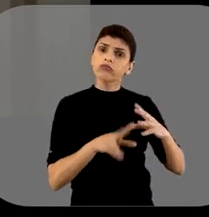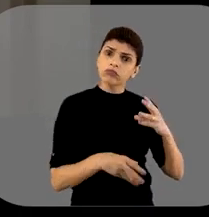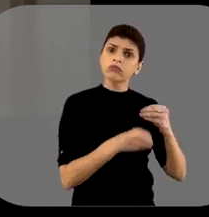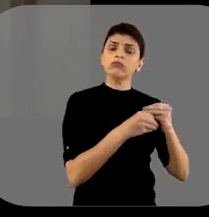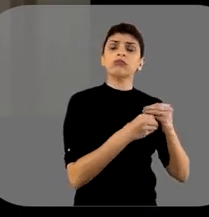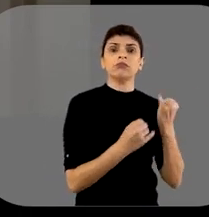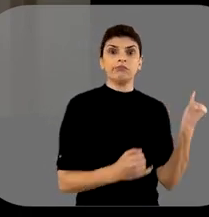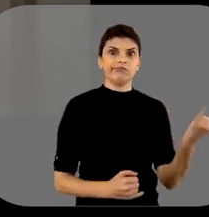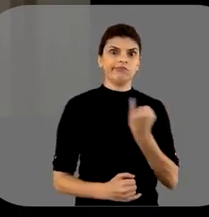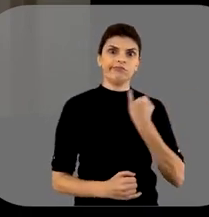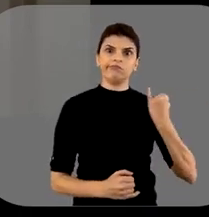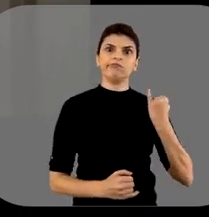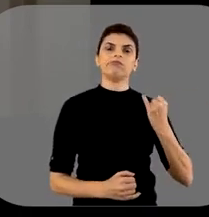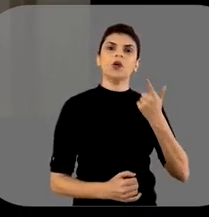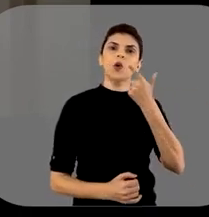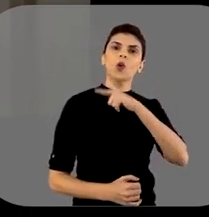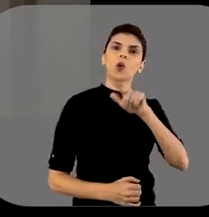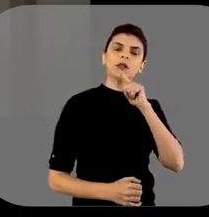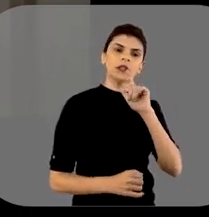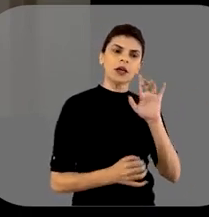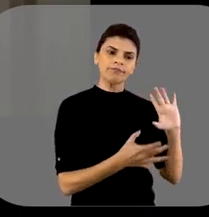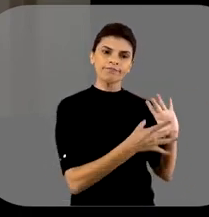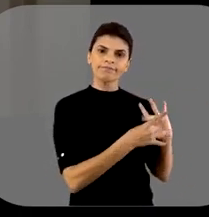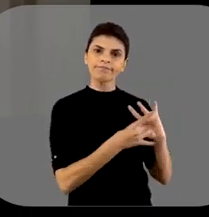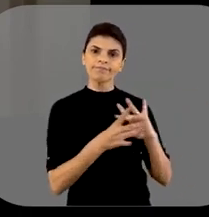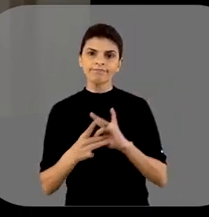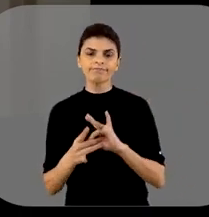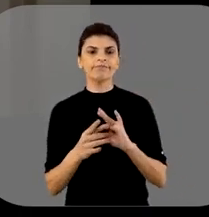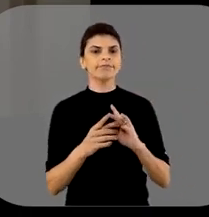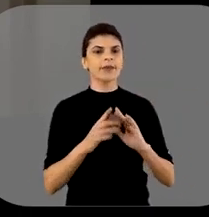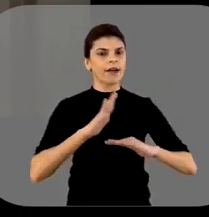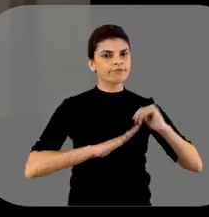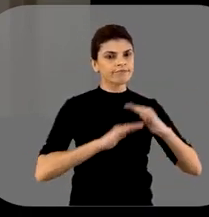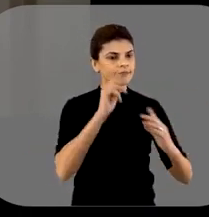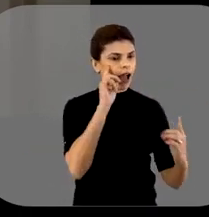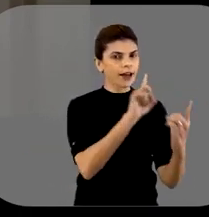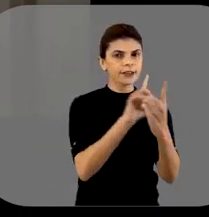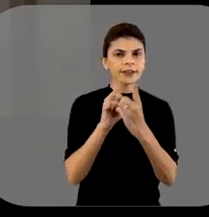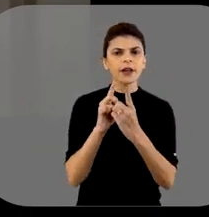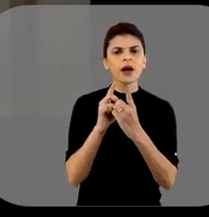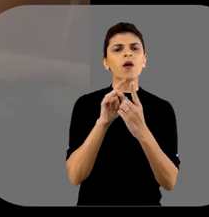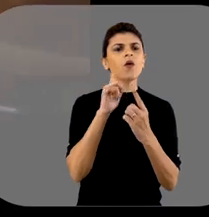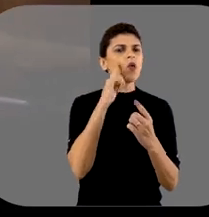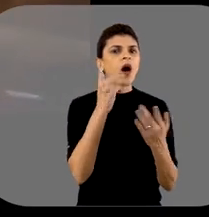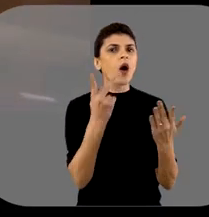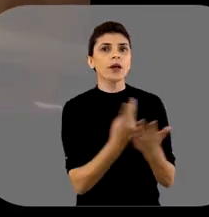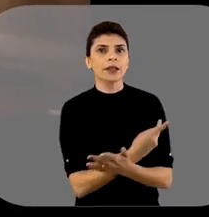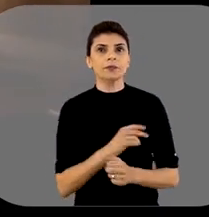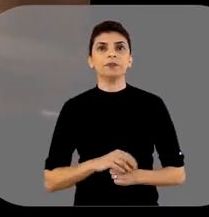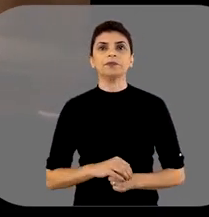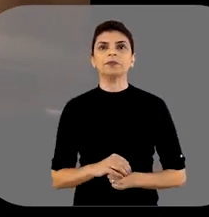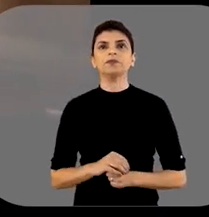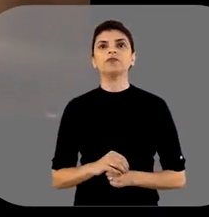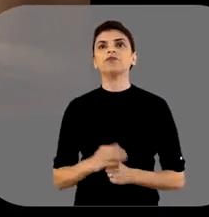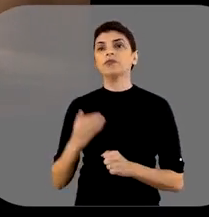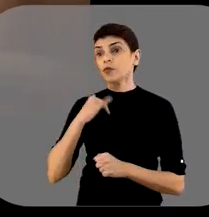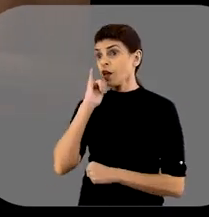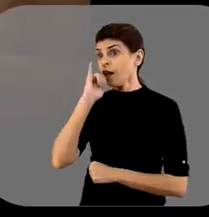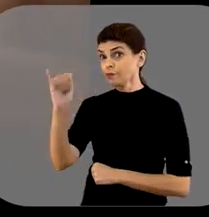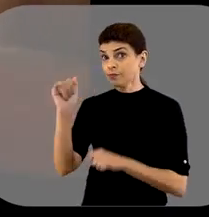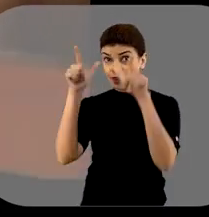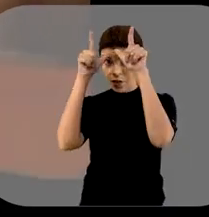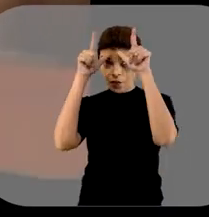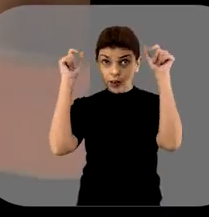na estabilidade da rede, da prática de atenção, da memória do que acontece. Aí eu comunicar,